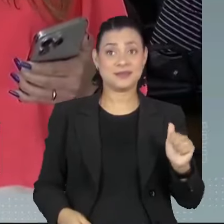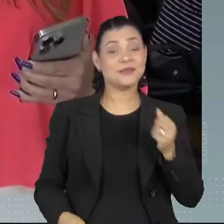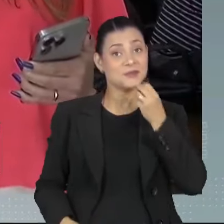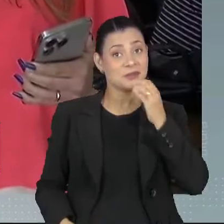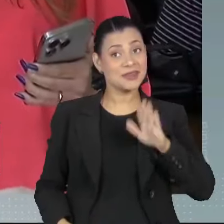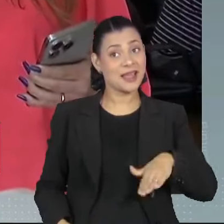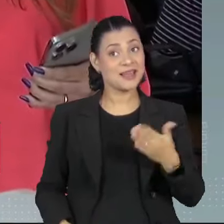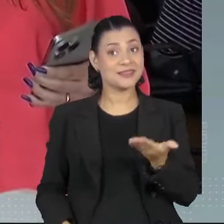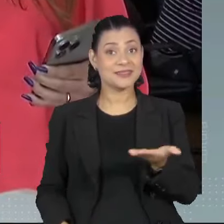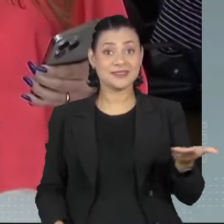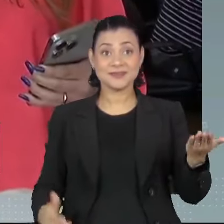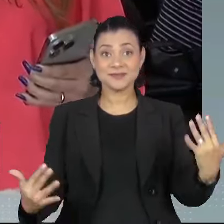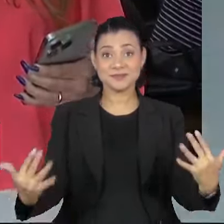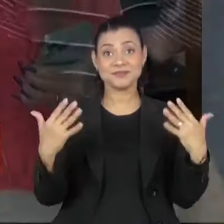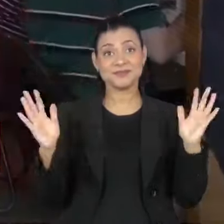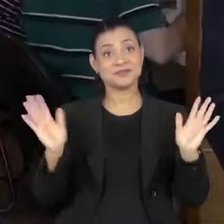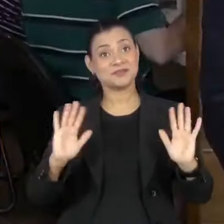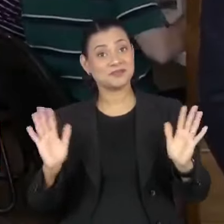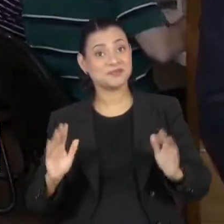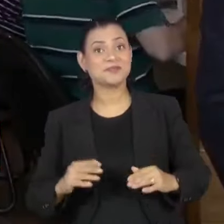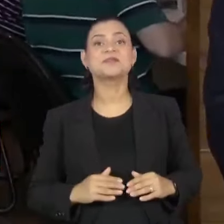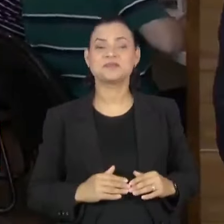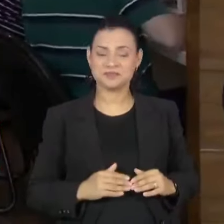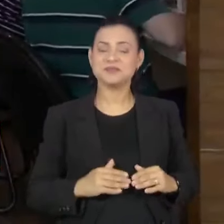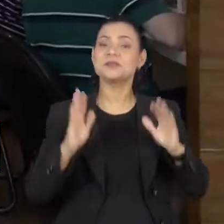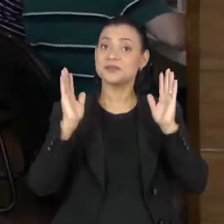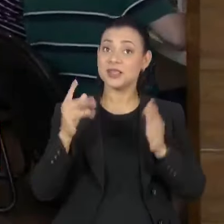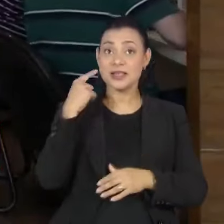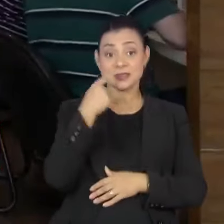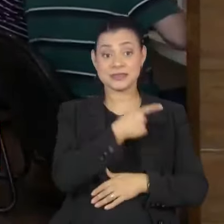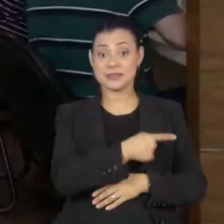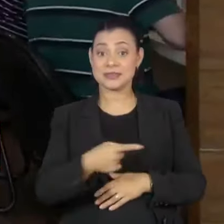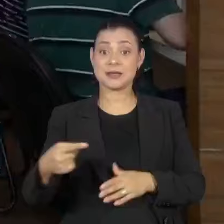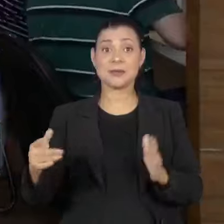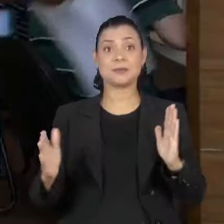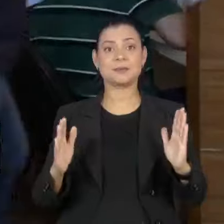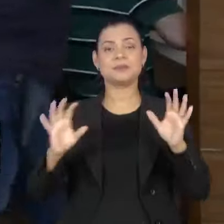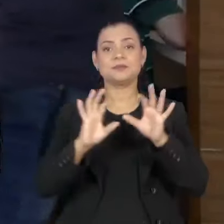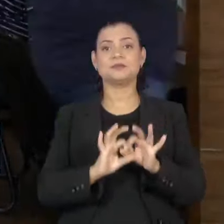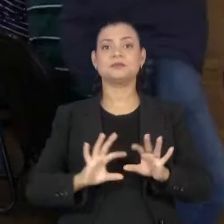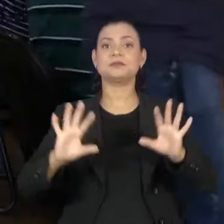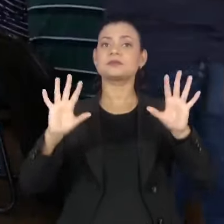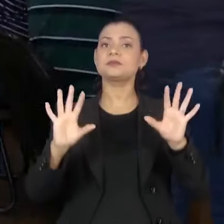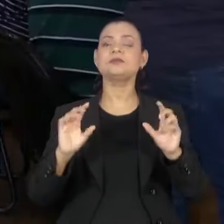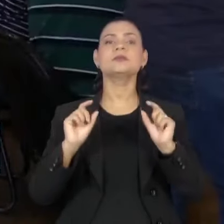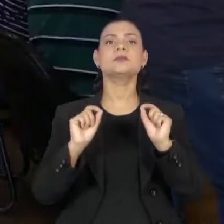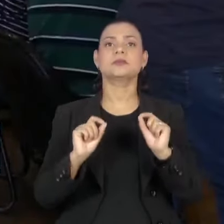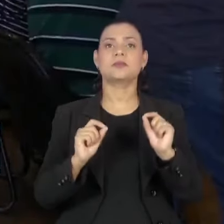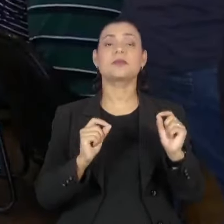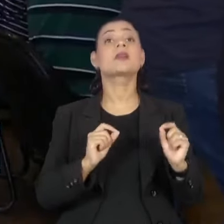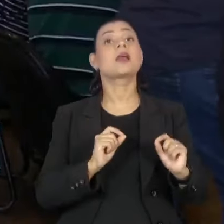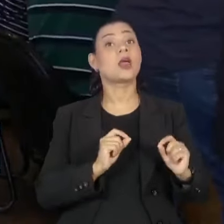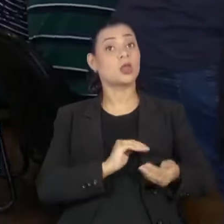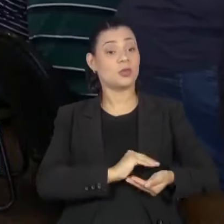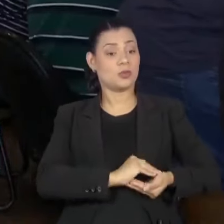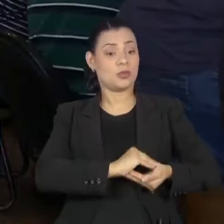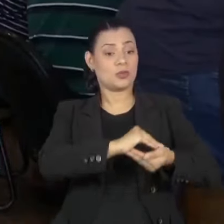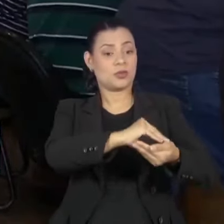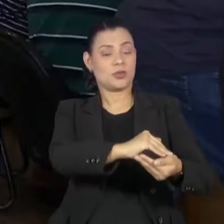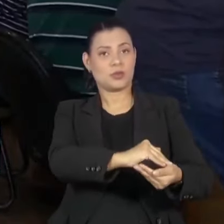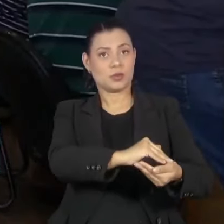Oi, Aldo. Boa tarde a você, boa tarde a todos. Foi lançada esta semana a autorização eletrônica de doação de órgãos. É